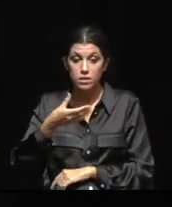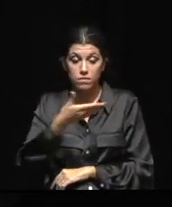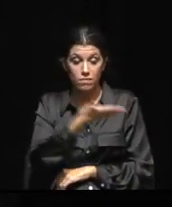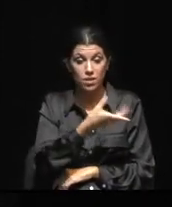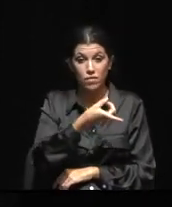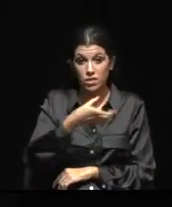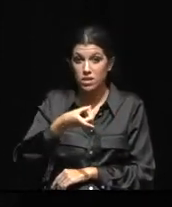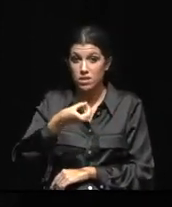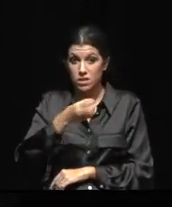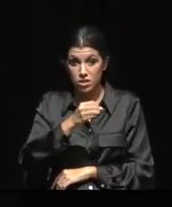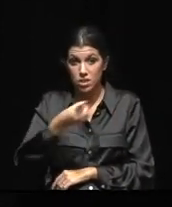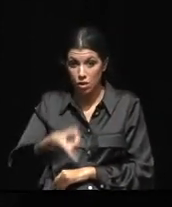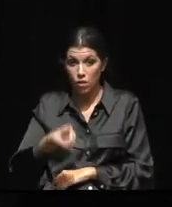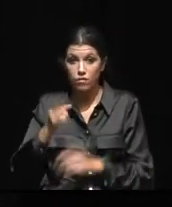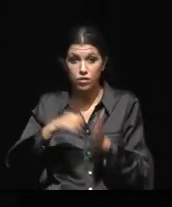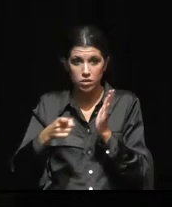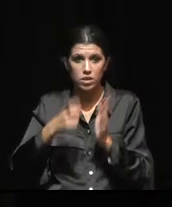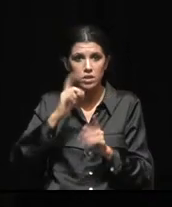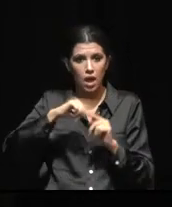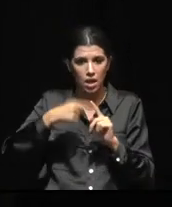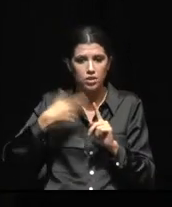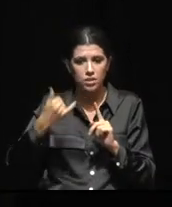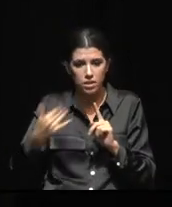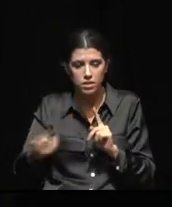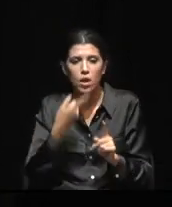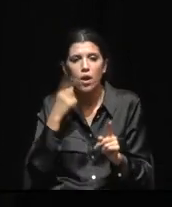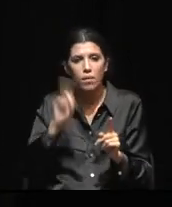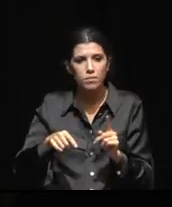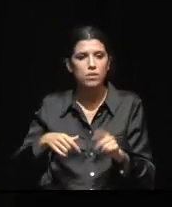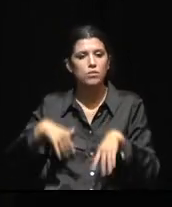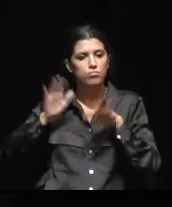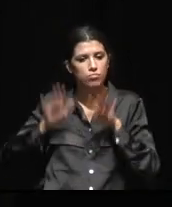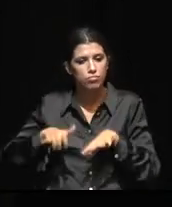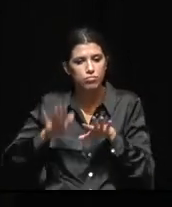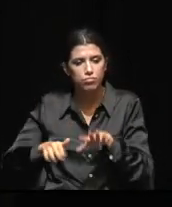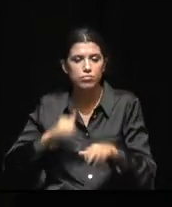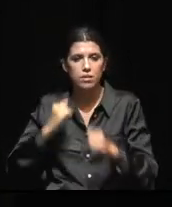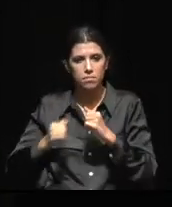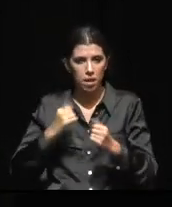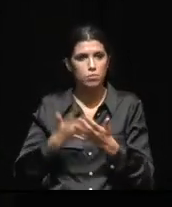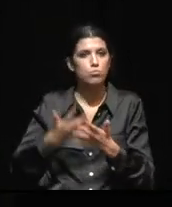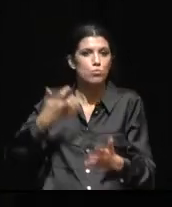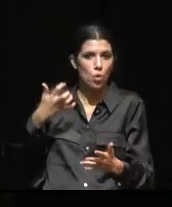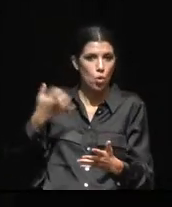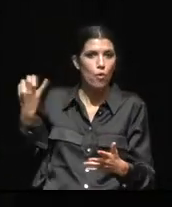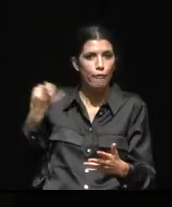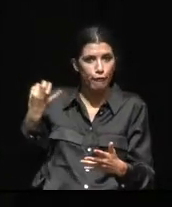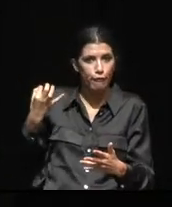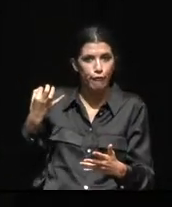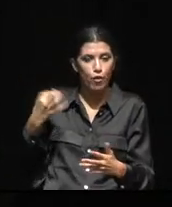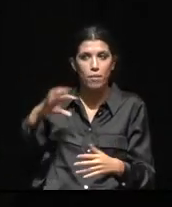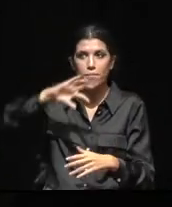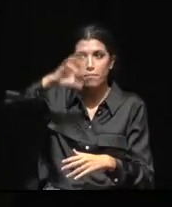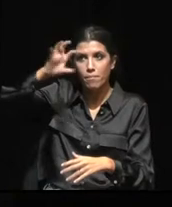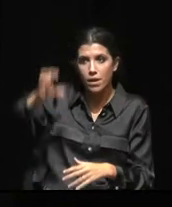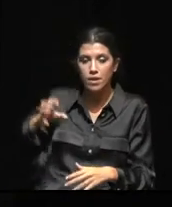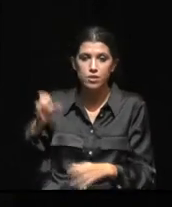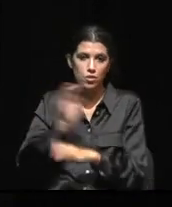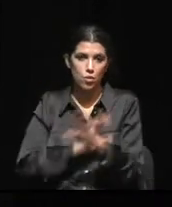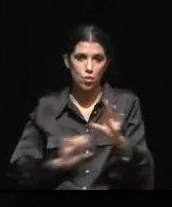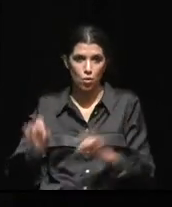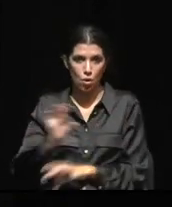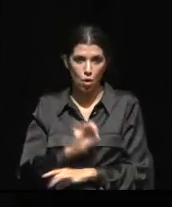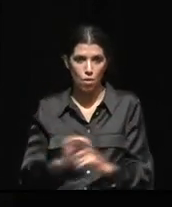Unidos e nos anos seguintes repetiu-se com algumas manifestações e marchas significativas em países